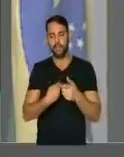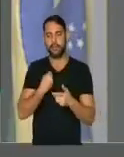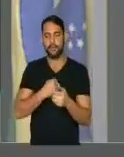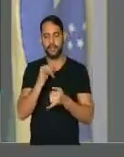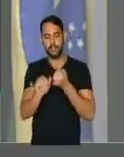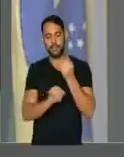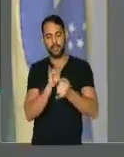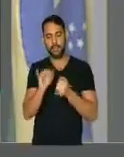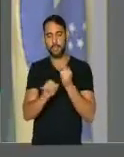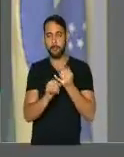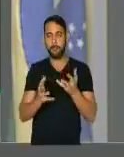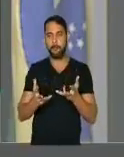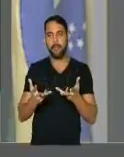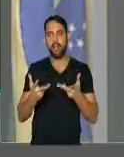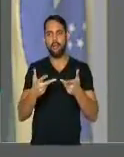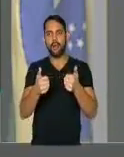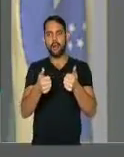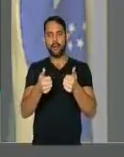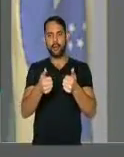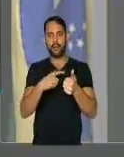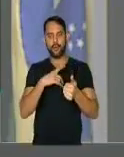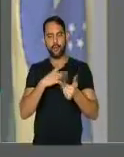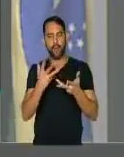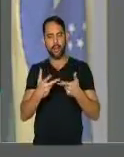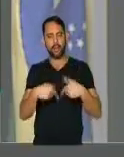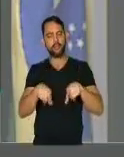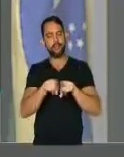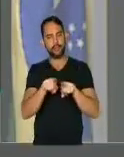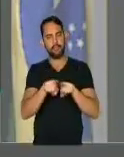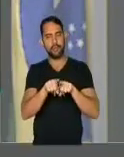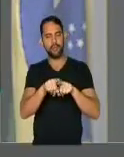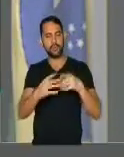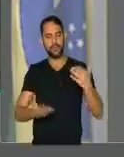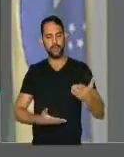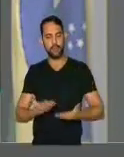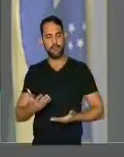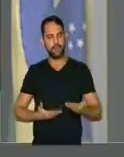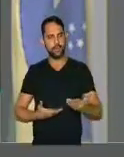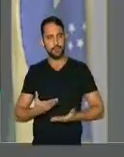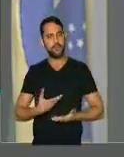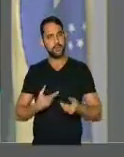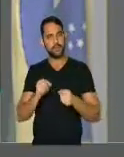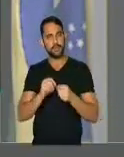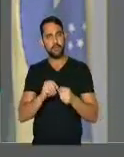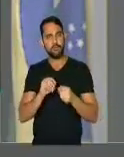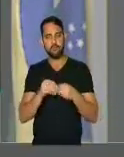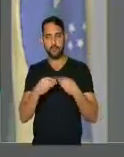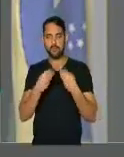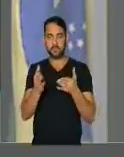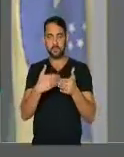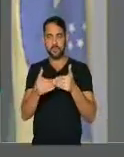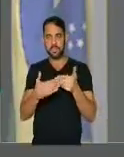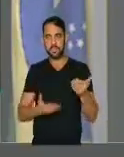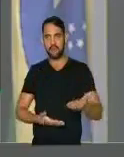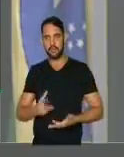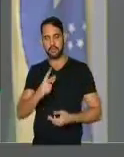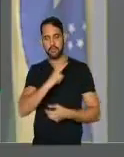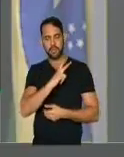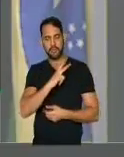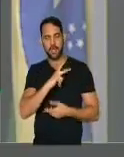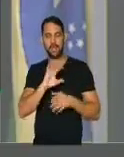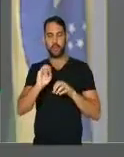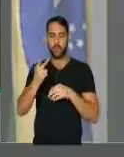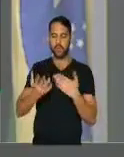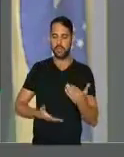através da internet, melhorar a qualidade também dos serviços, sejam eles privados